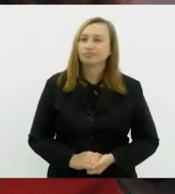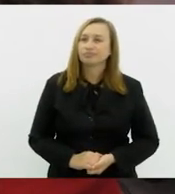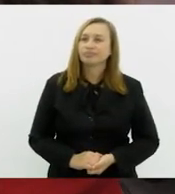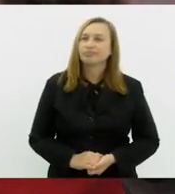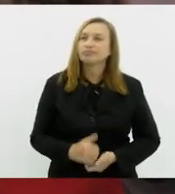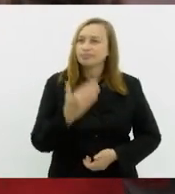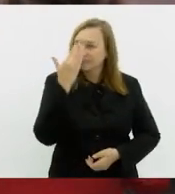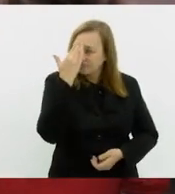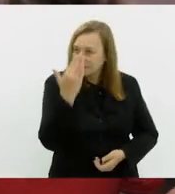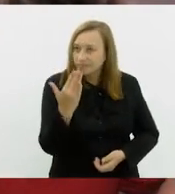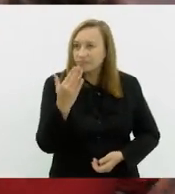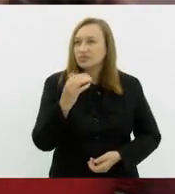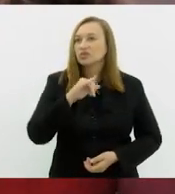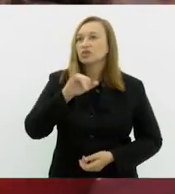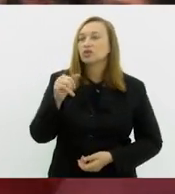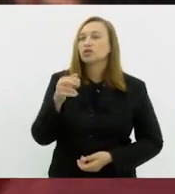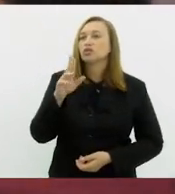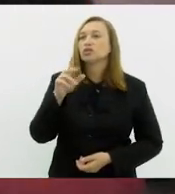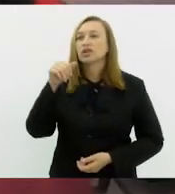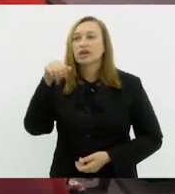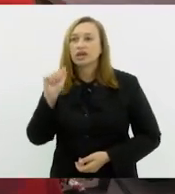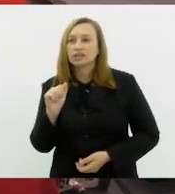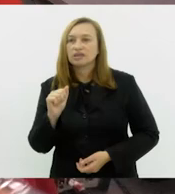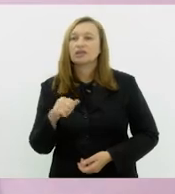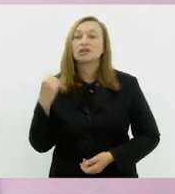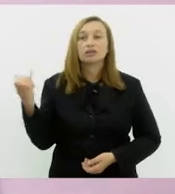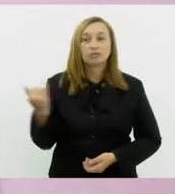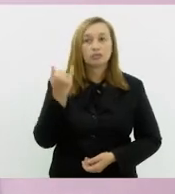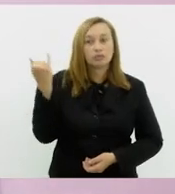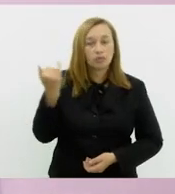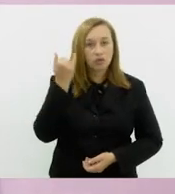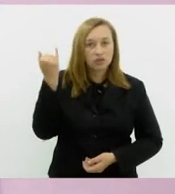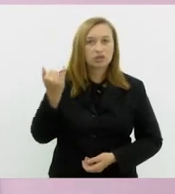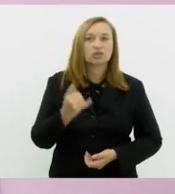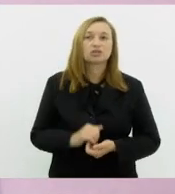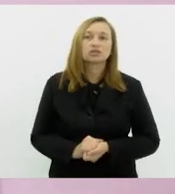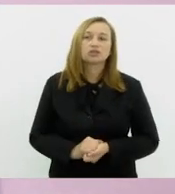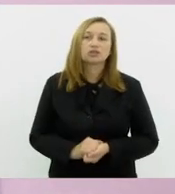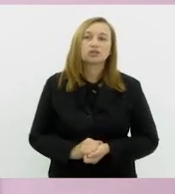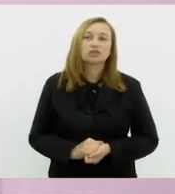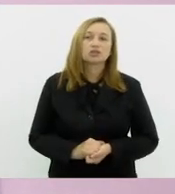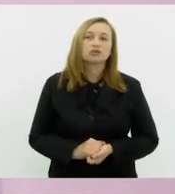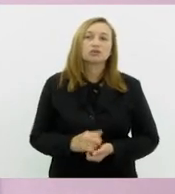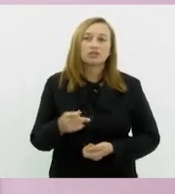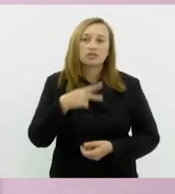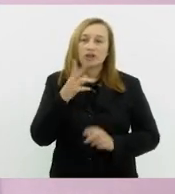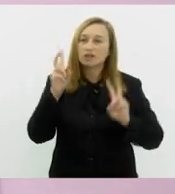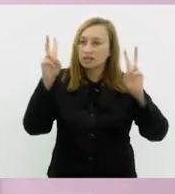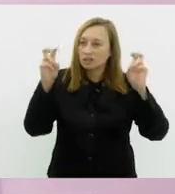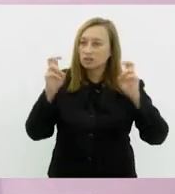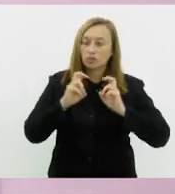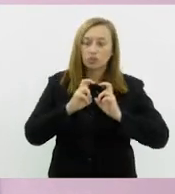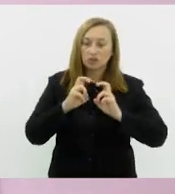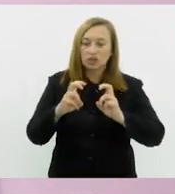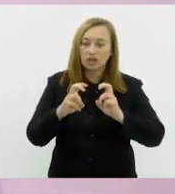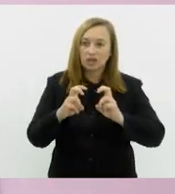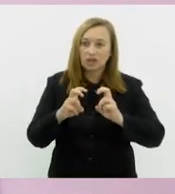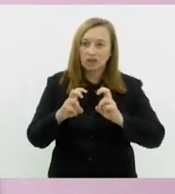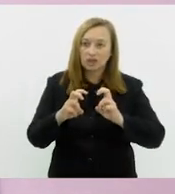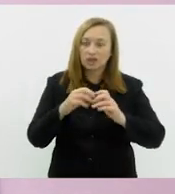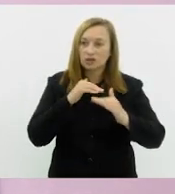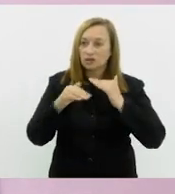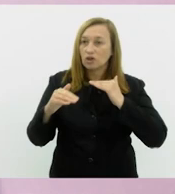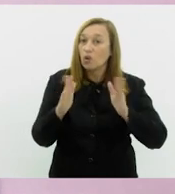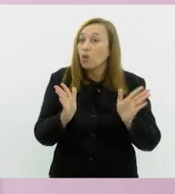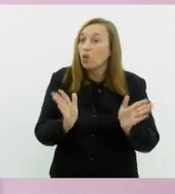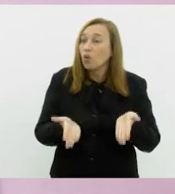Muito obrigada, Juliana Drummond. Muito importante, e quando se trata disso, né, do trem e da supervia, hoje